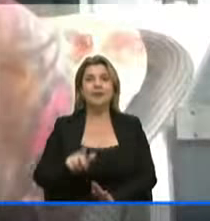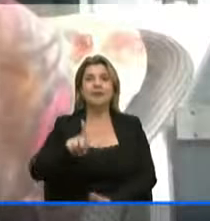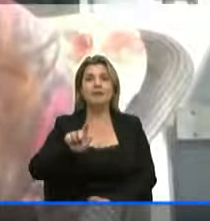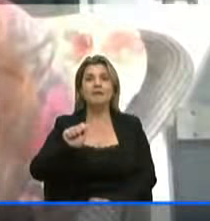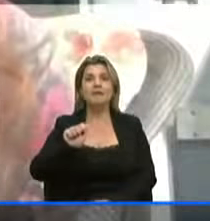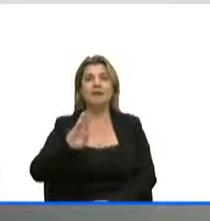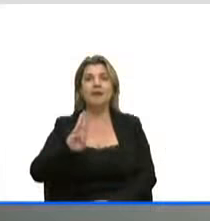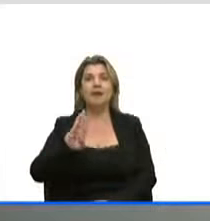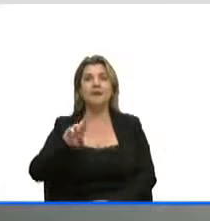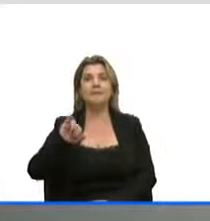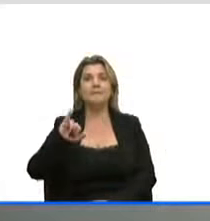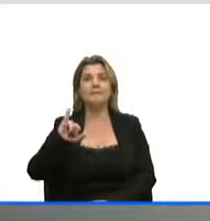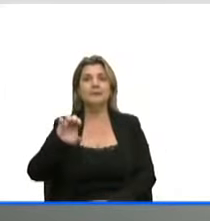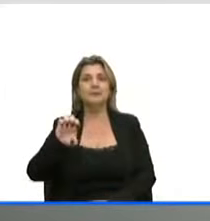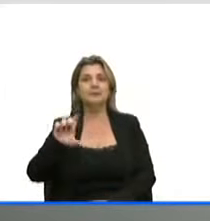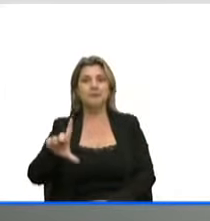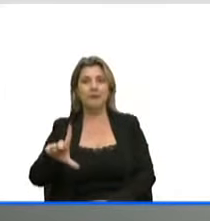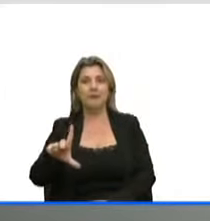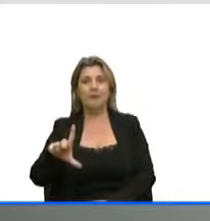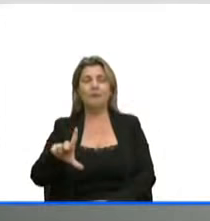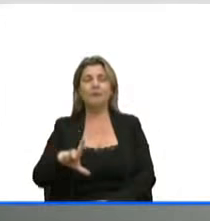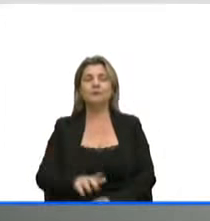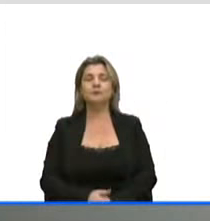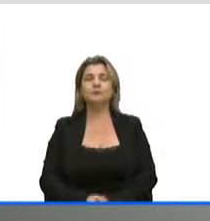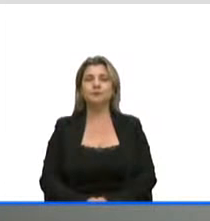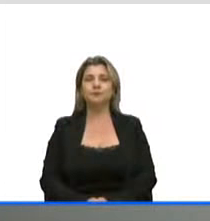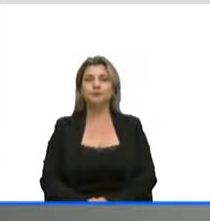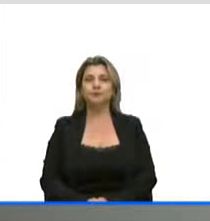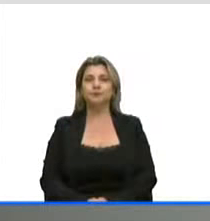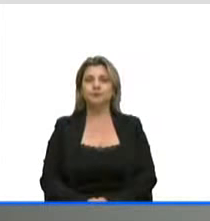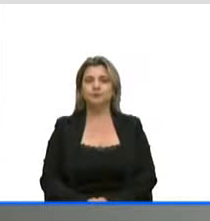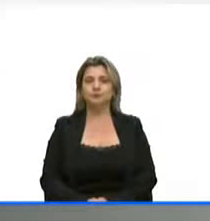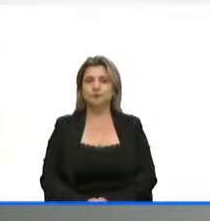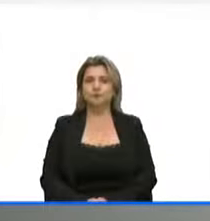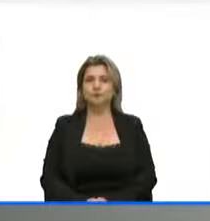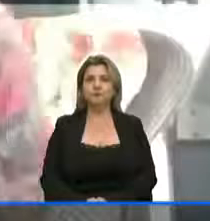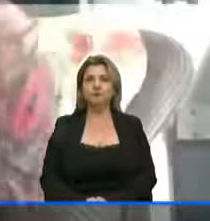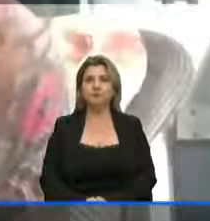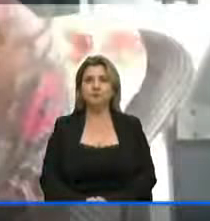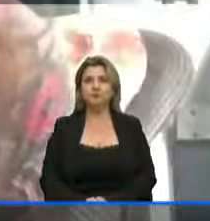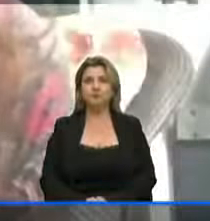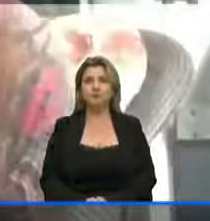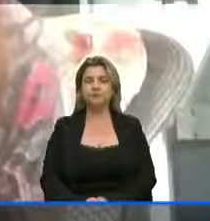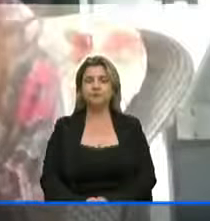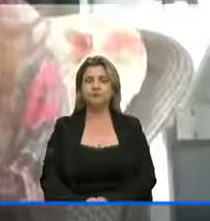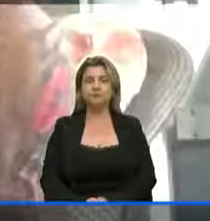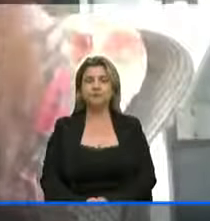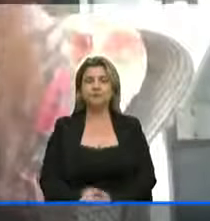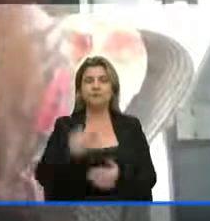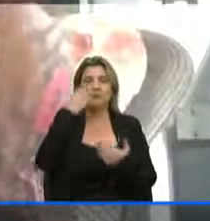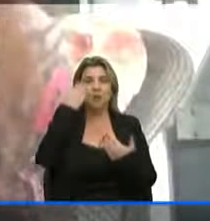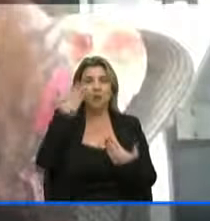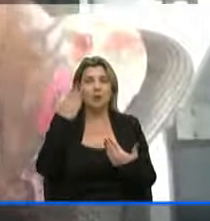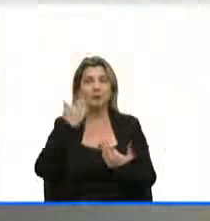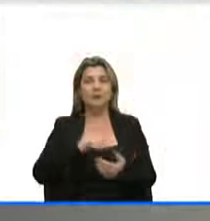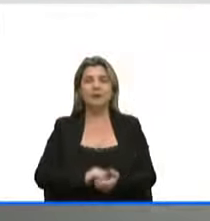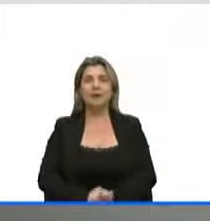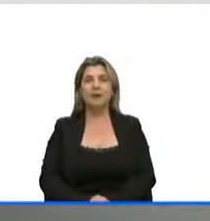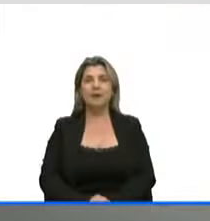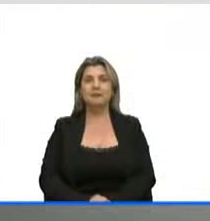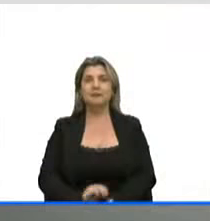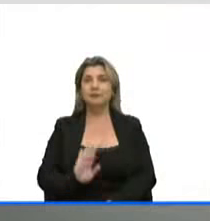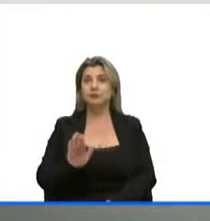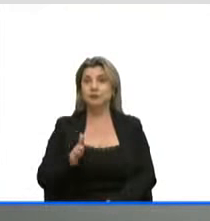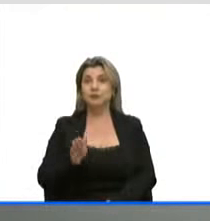Souza. Bom dia, Sofia, estava com problema na conexão aqui. Gabriel, favorável. Obrigada, Gabriel, já lhe chamo